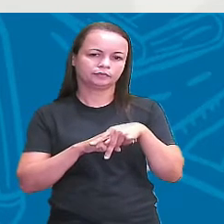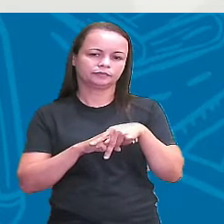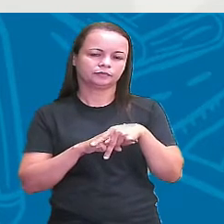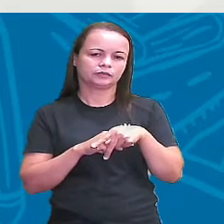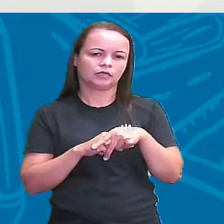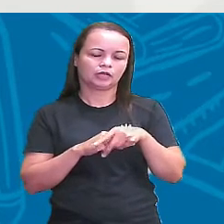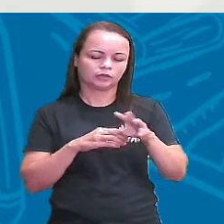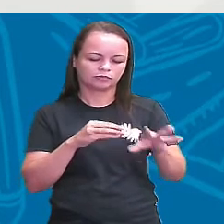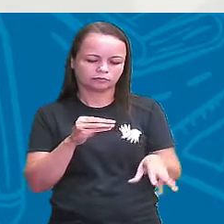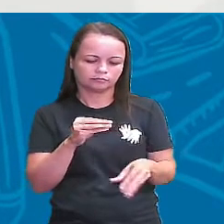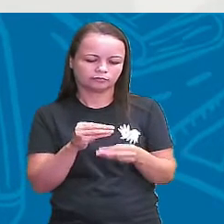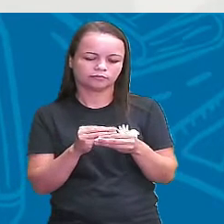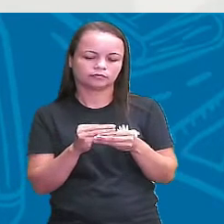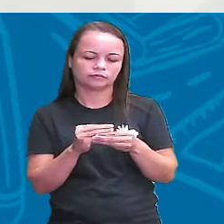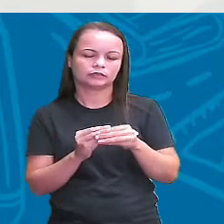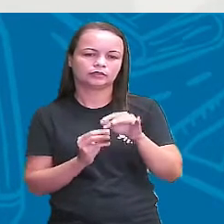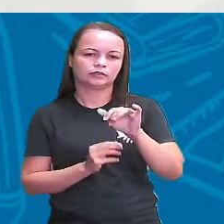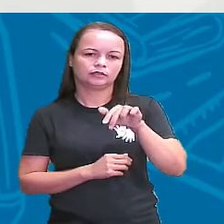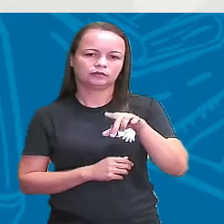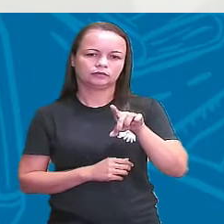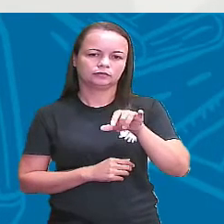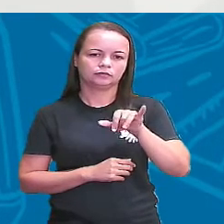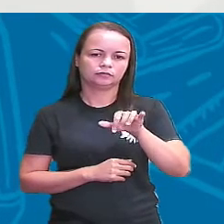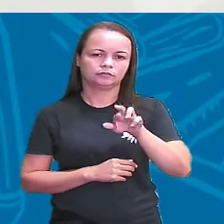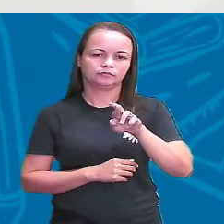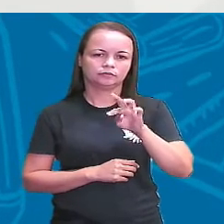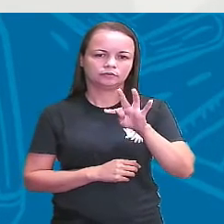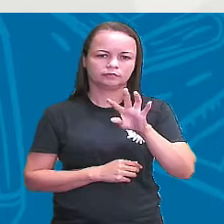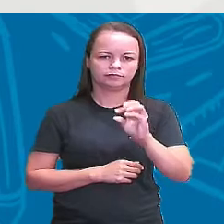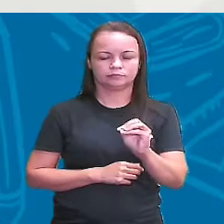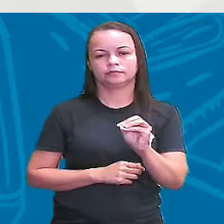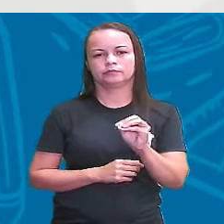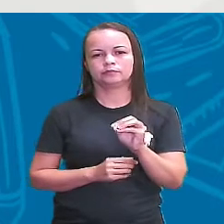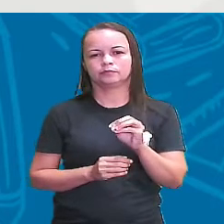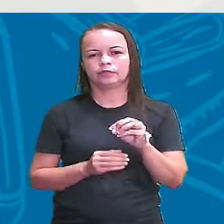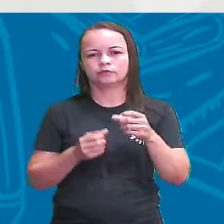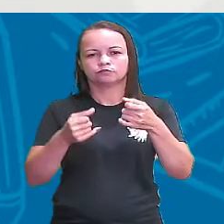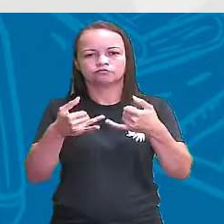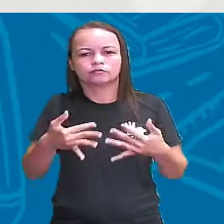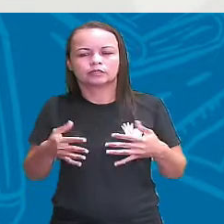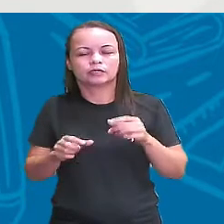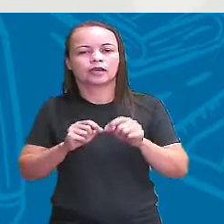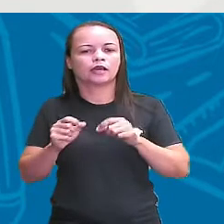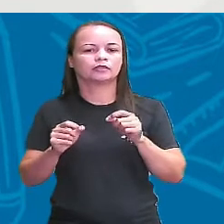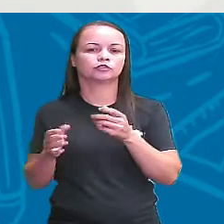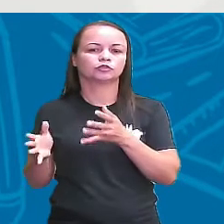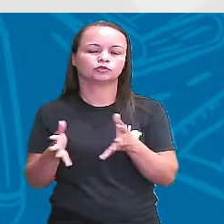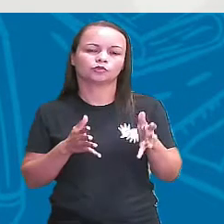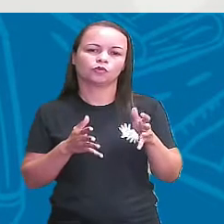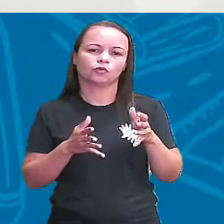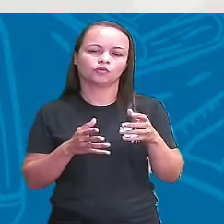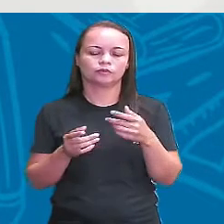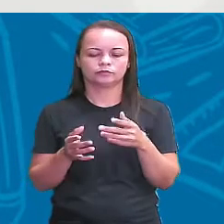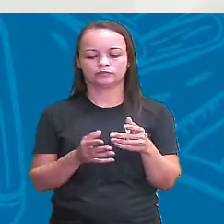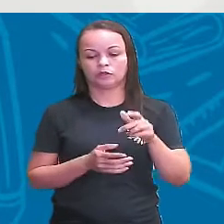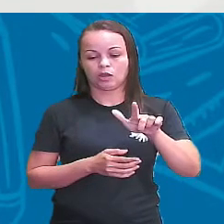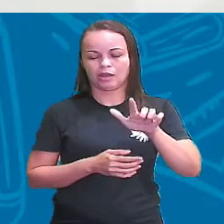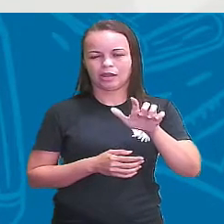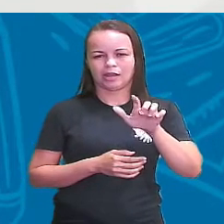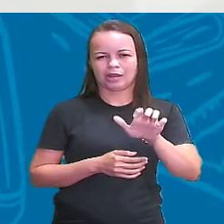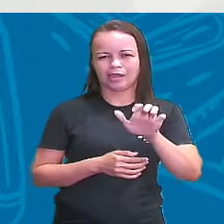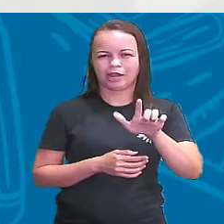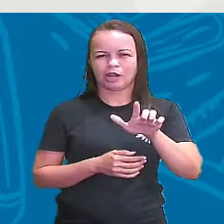traz o complemento indireto para frente. E aí, para eu não dizer no le los